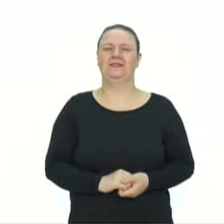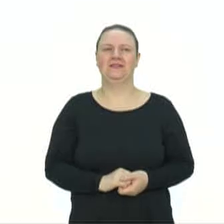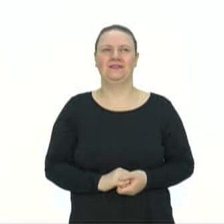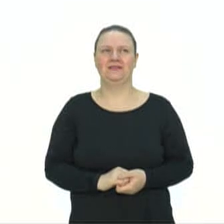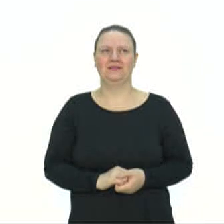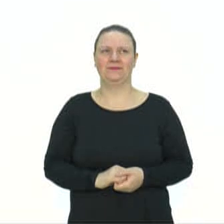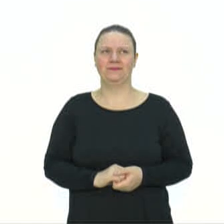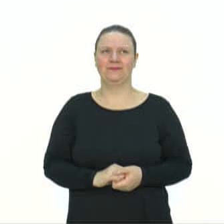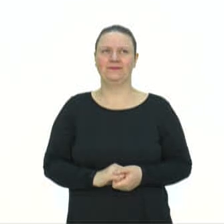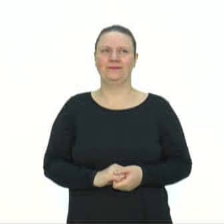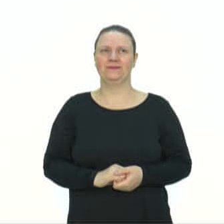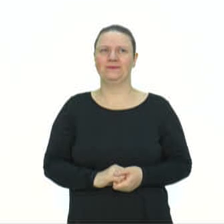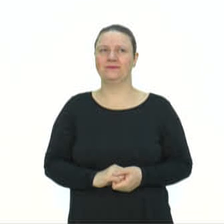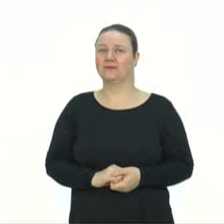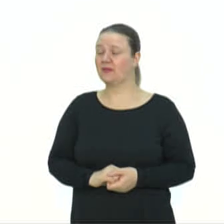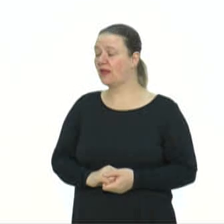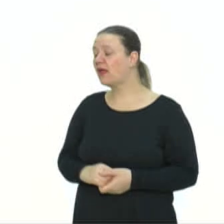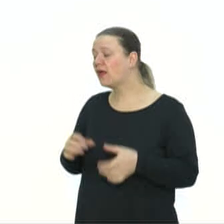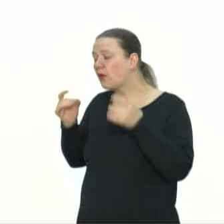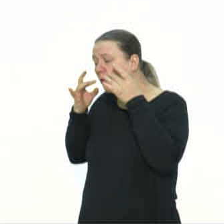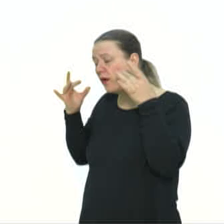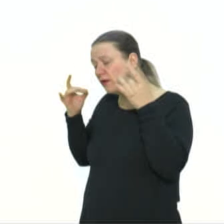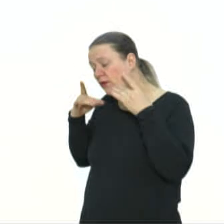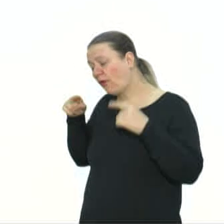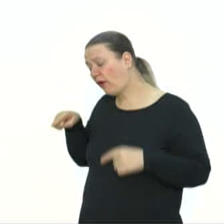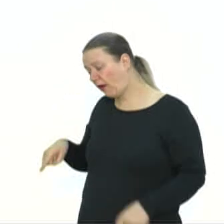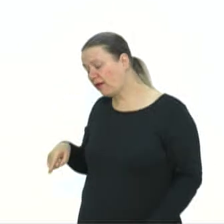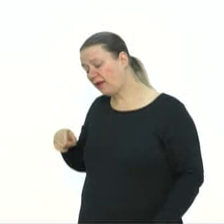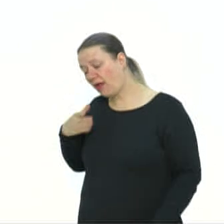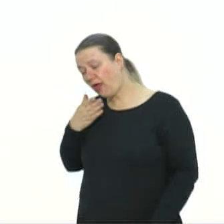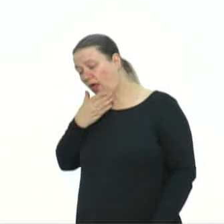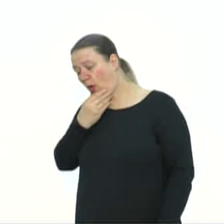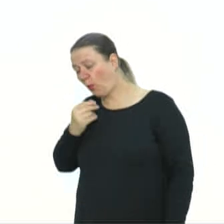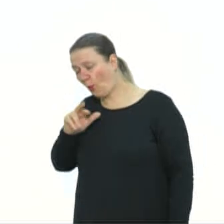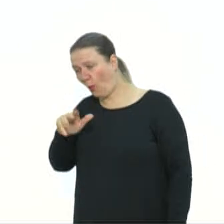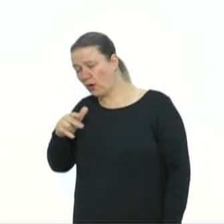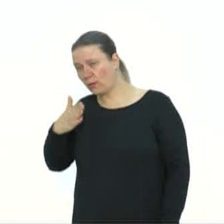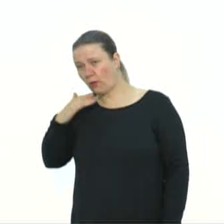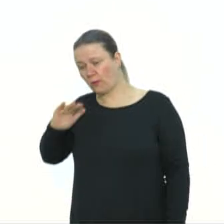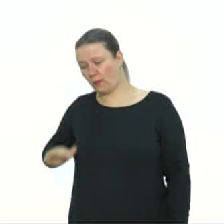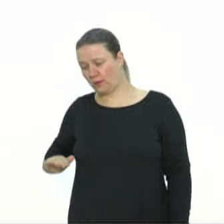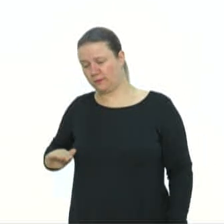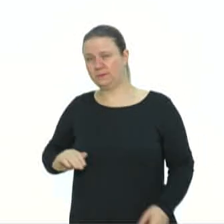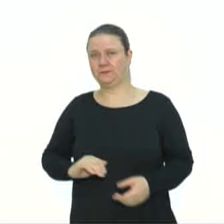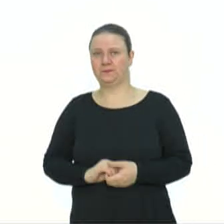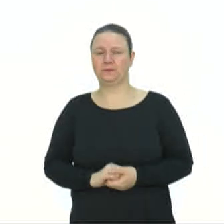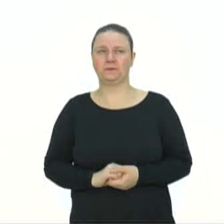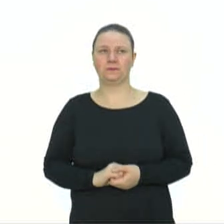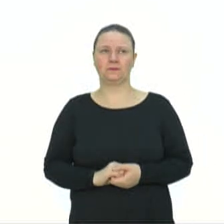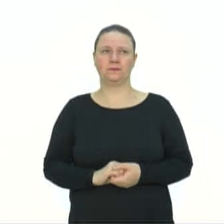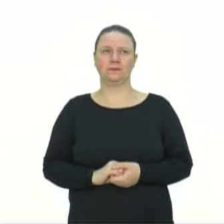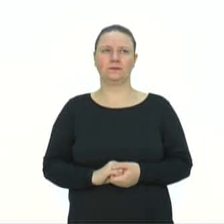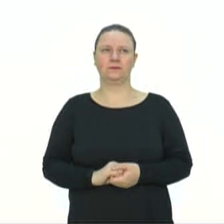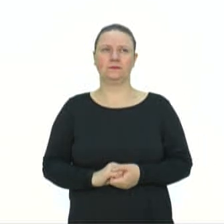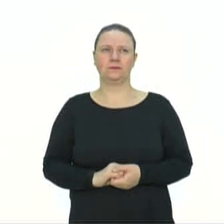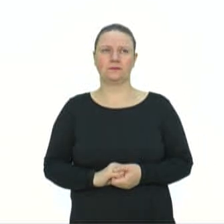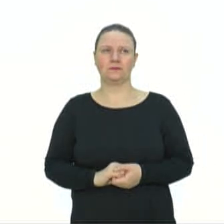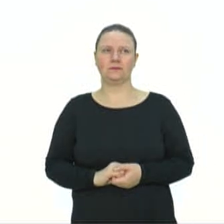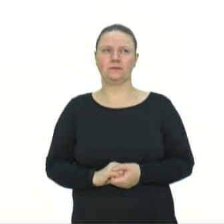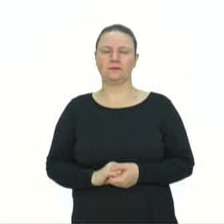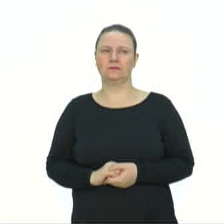meu irmão menor. Lembra que eu falei sobre o irmão menor? Esse é meu irmão mais novo. Ah, mira vos,